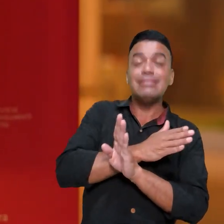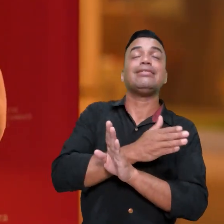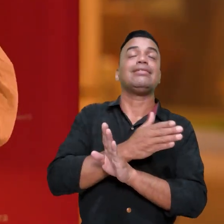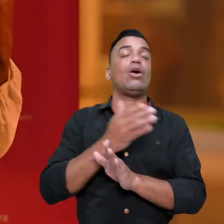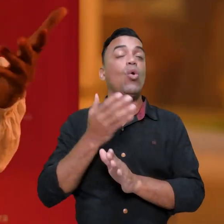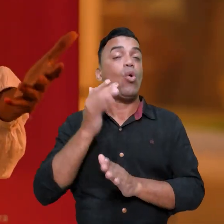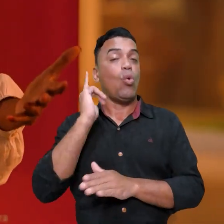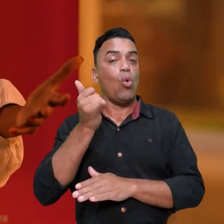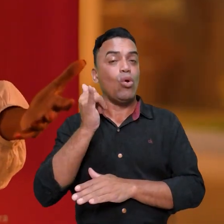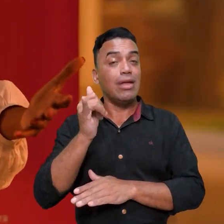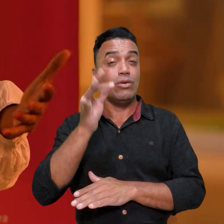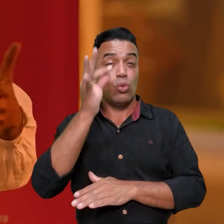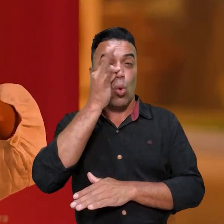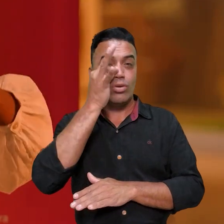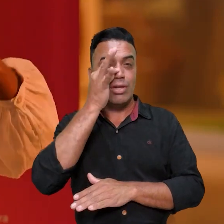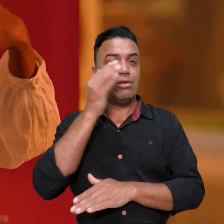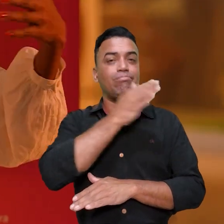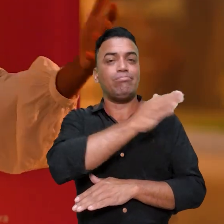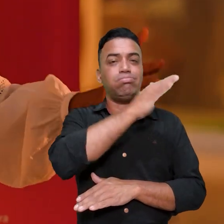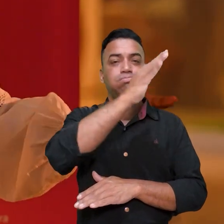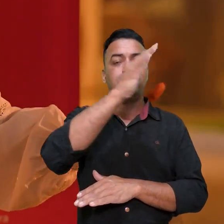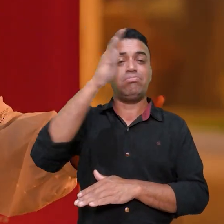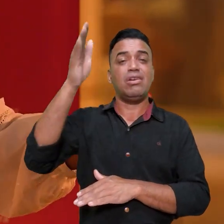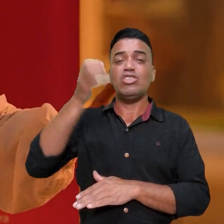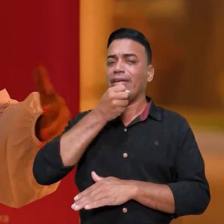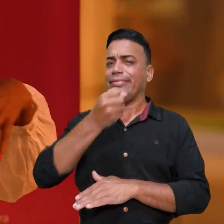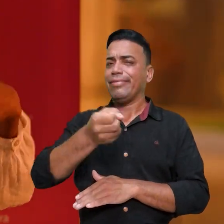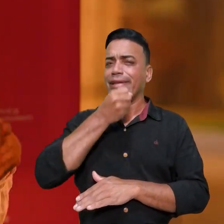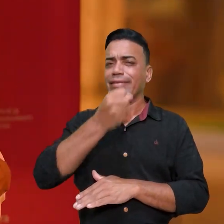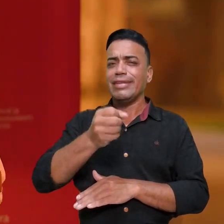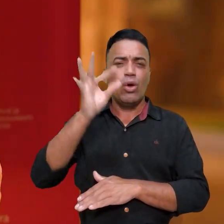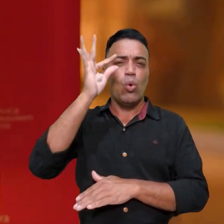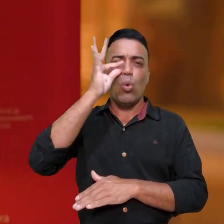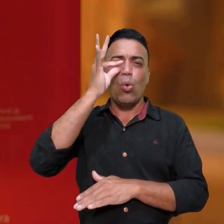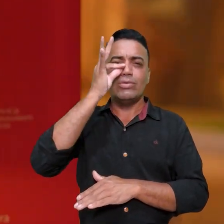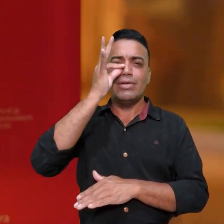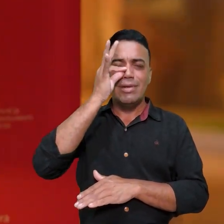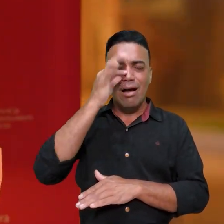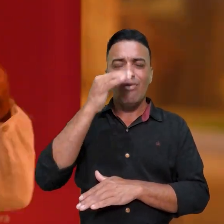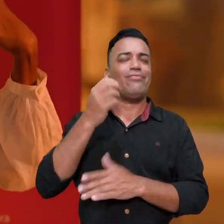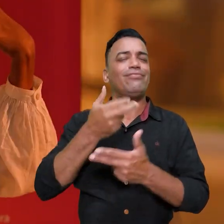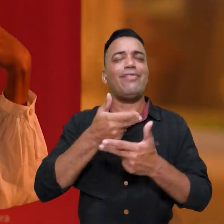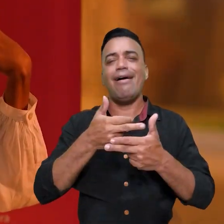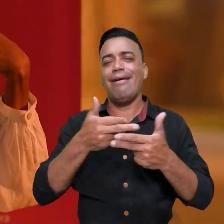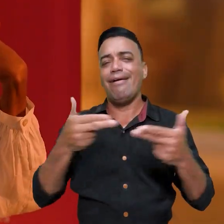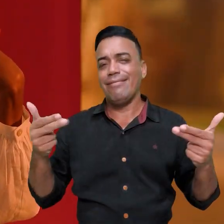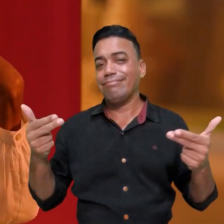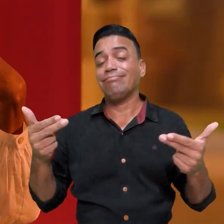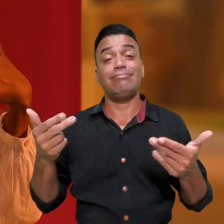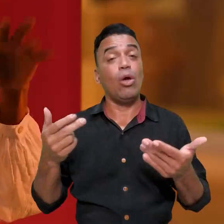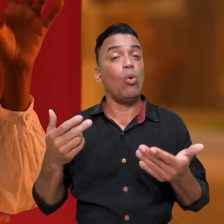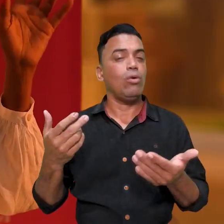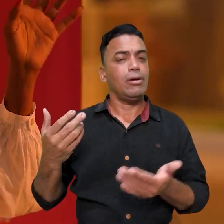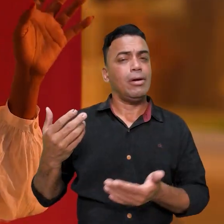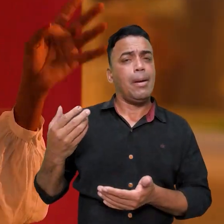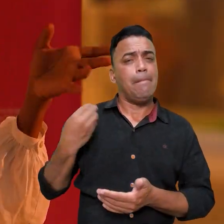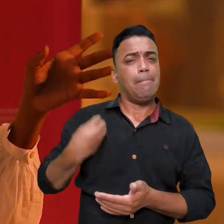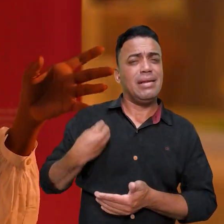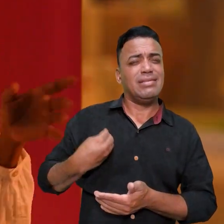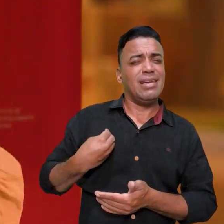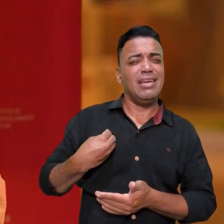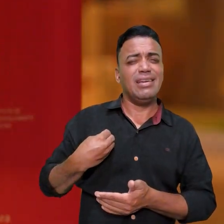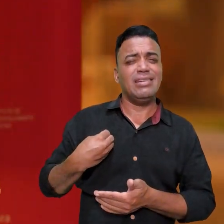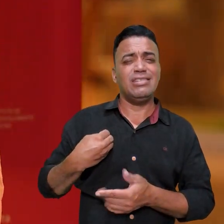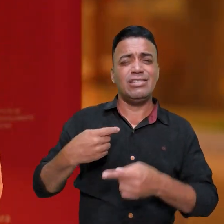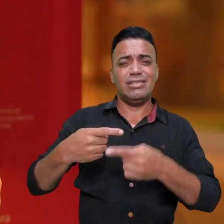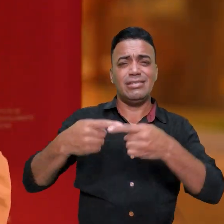a Conceição vai a todo lugar, né? Eu já entrevistei a Conceição inúmeras vezes. Recentemente estive com ela, acho que há 3